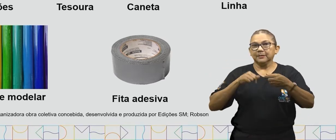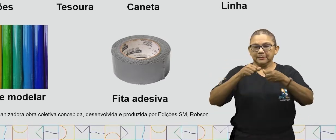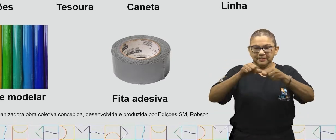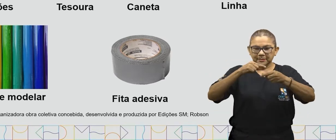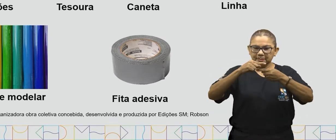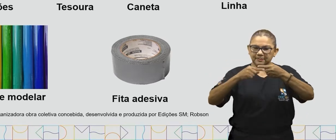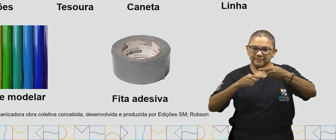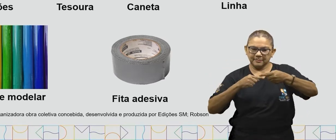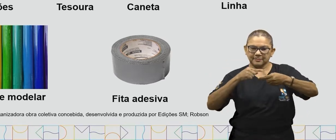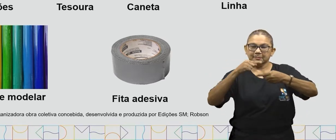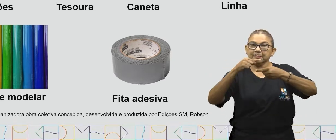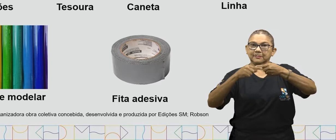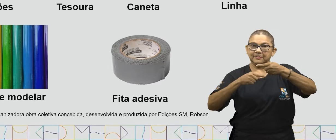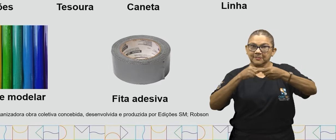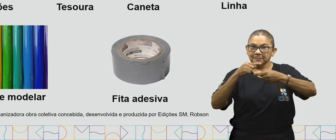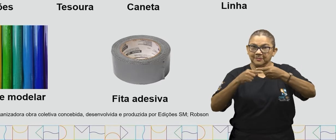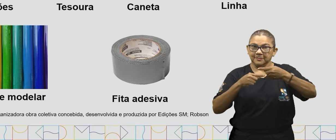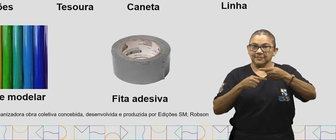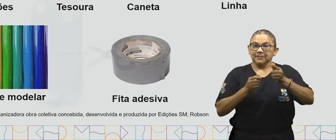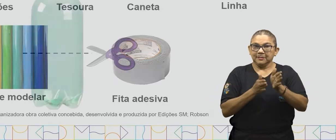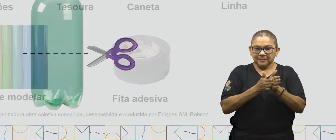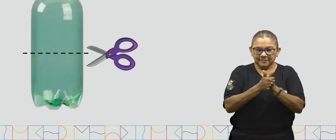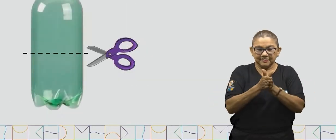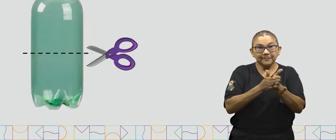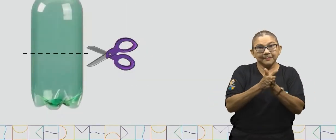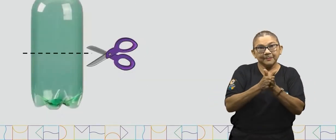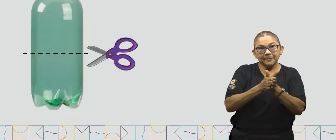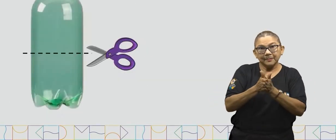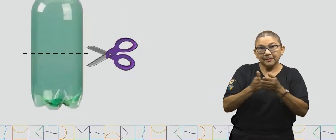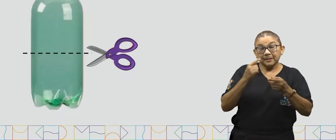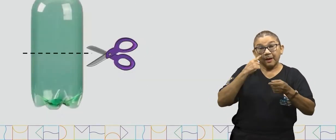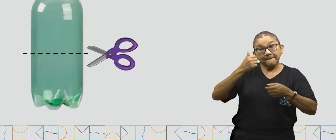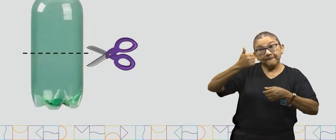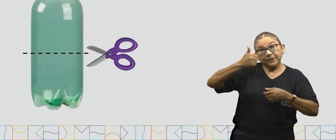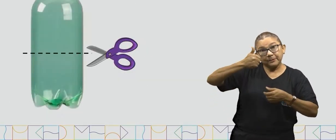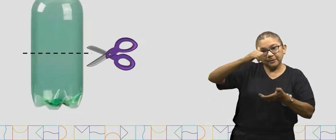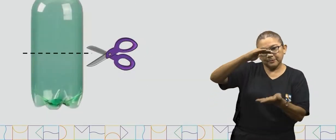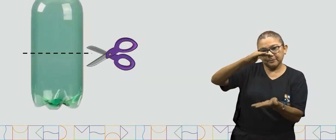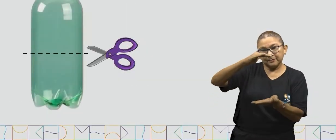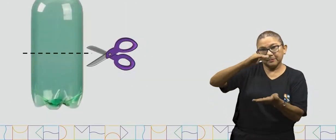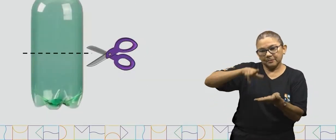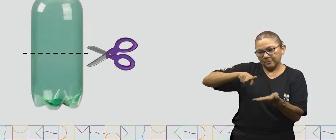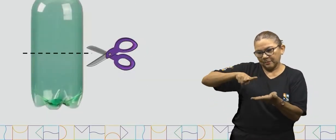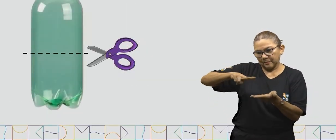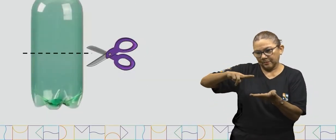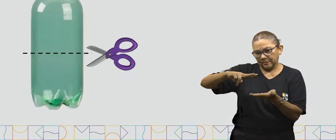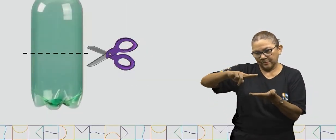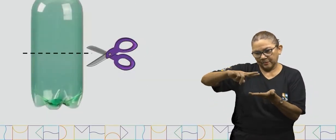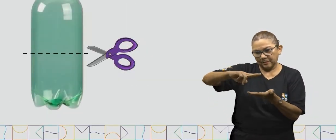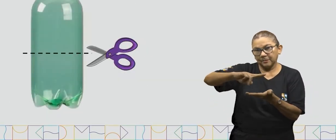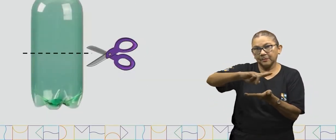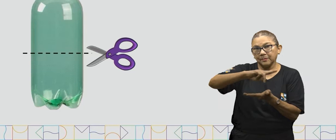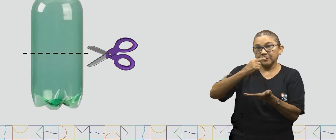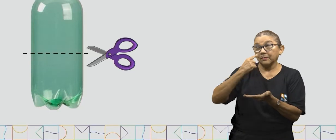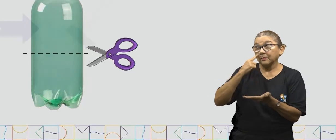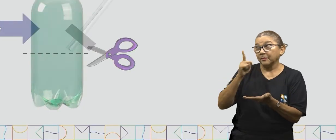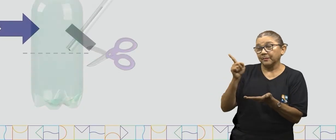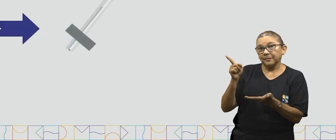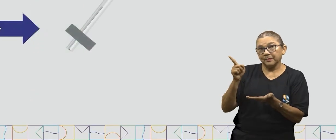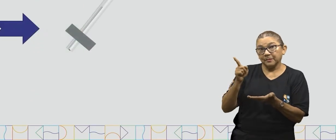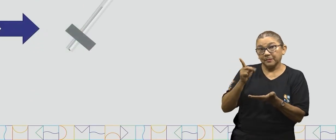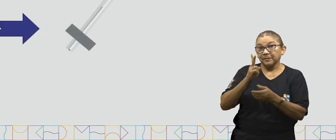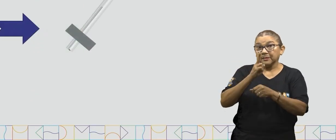modelar e fita adesiva. Vamos lá? Primeiro, corte a garrafa ao meio, assim como essa